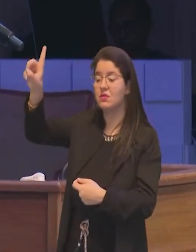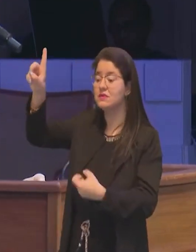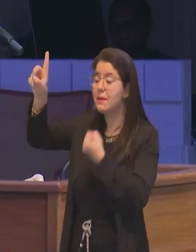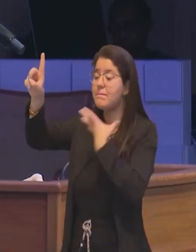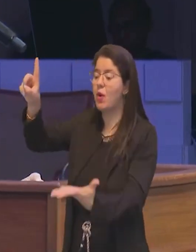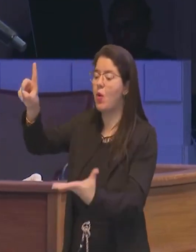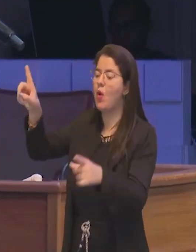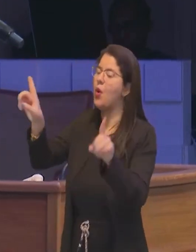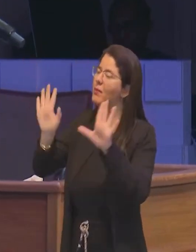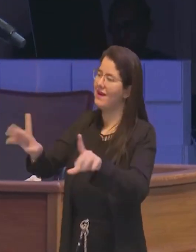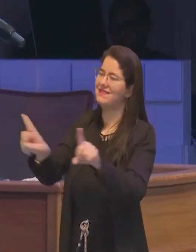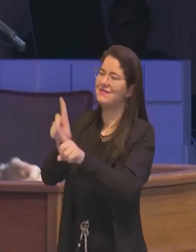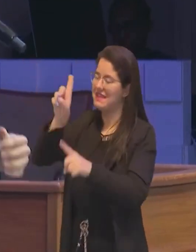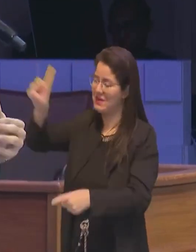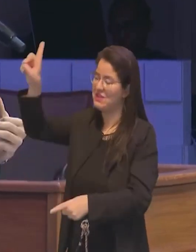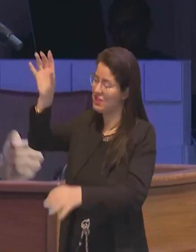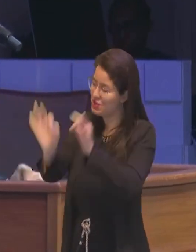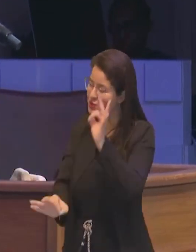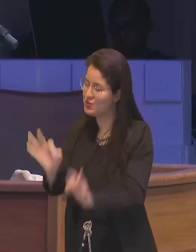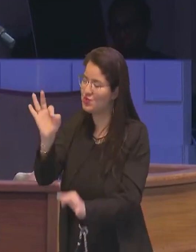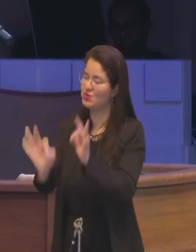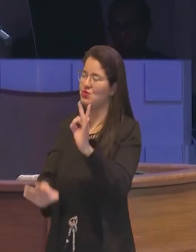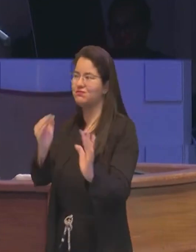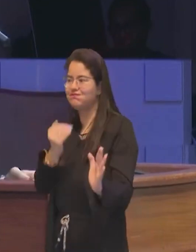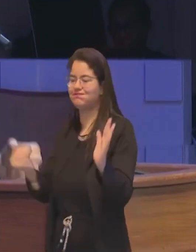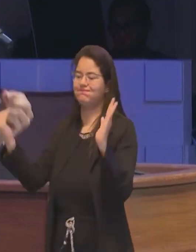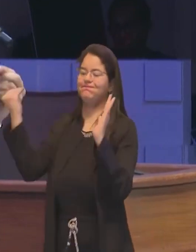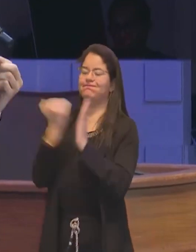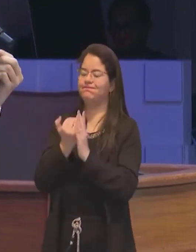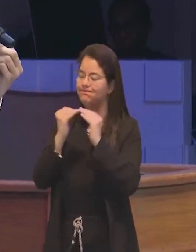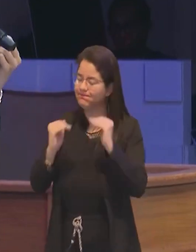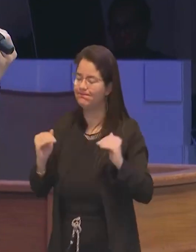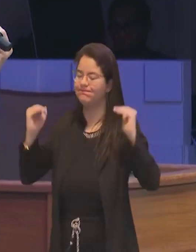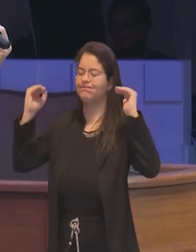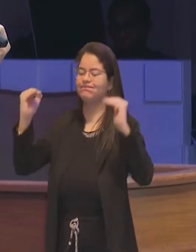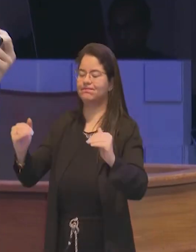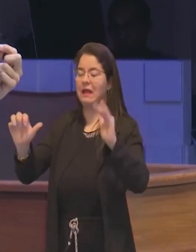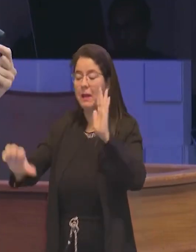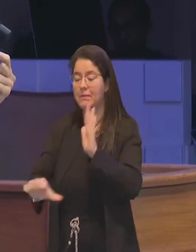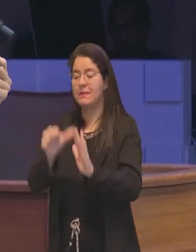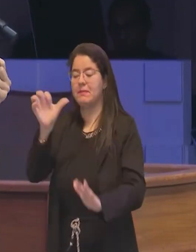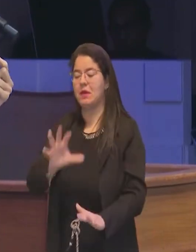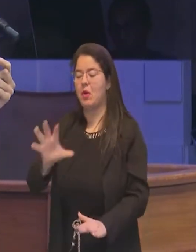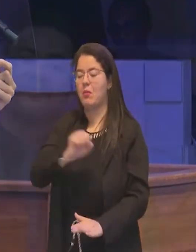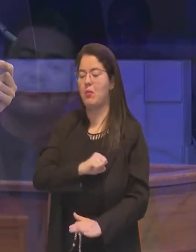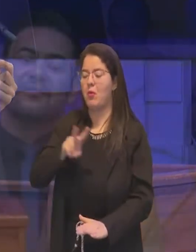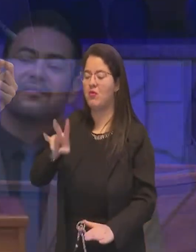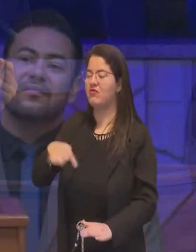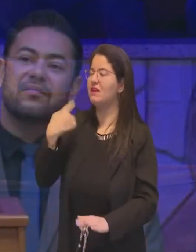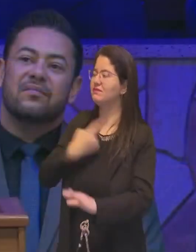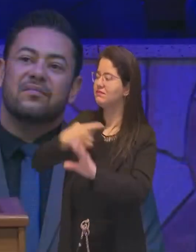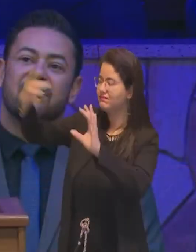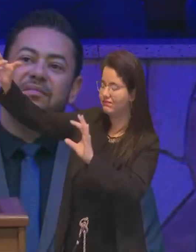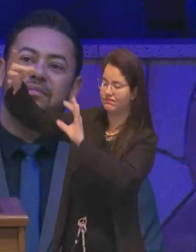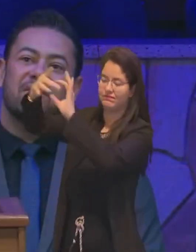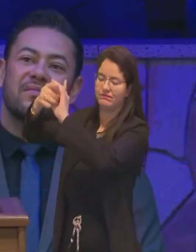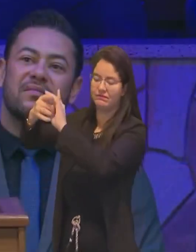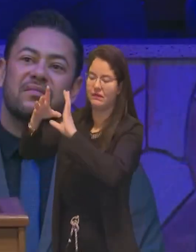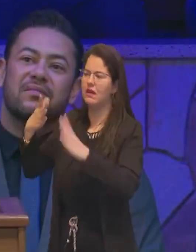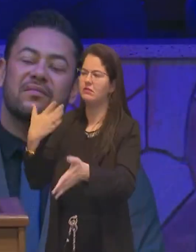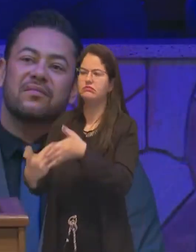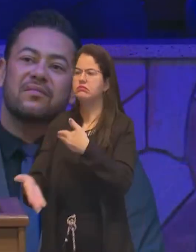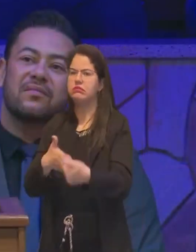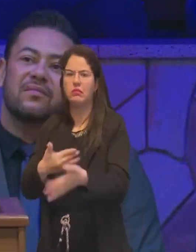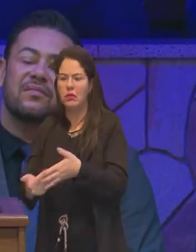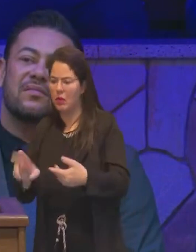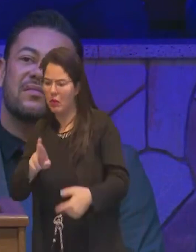justo. E o nosso primeiro amor é o que nos levará a Ele. Não importa